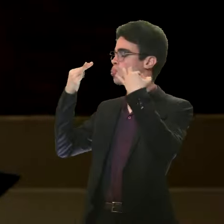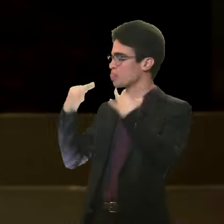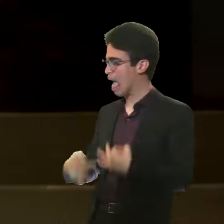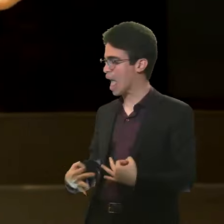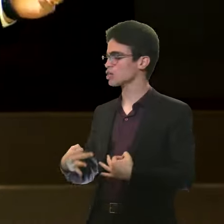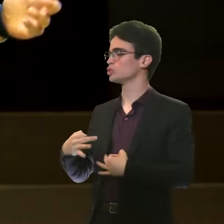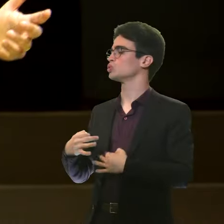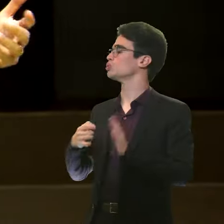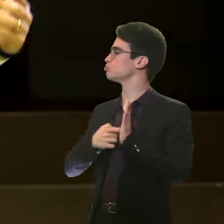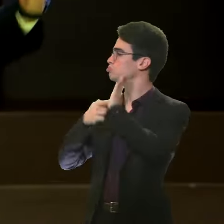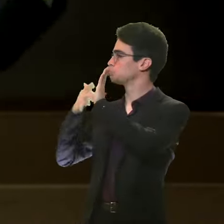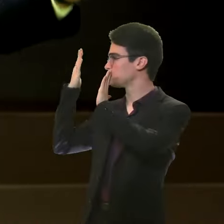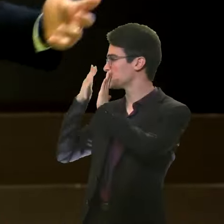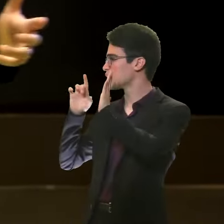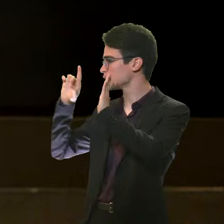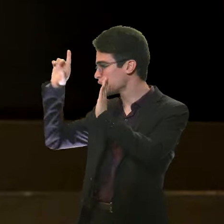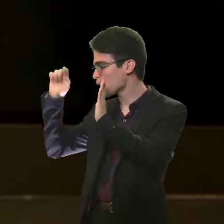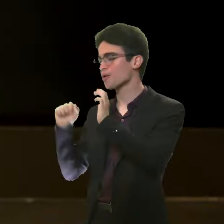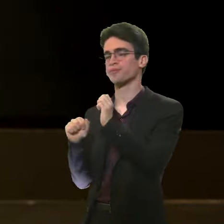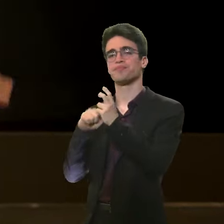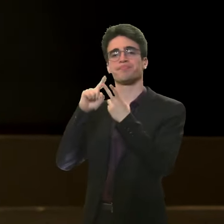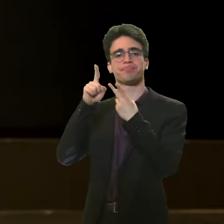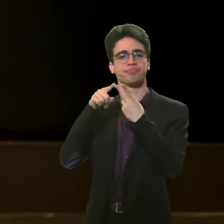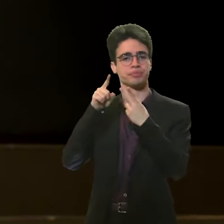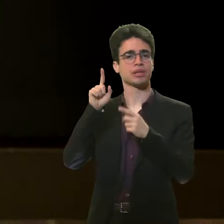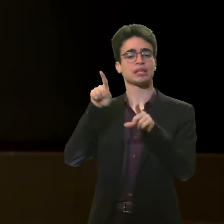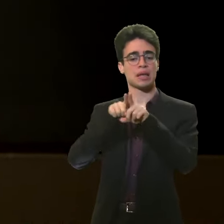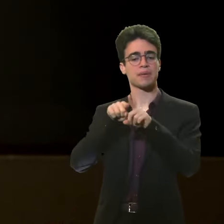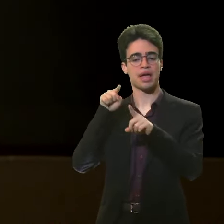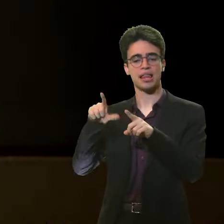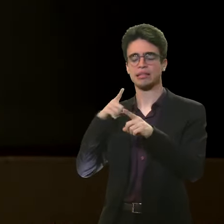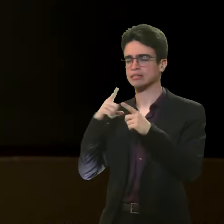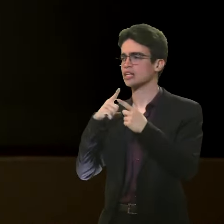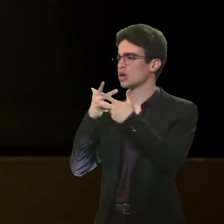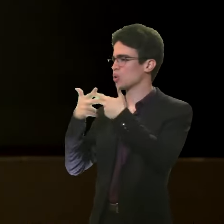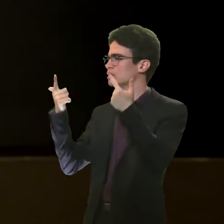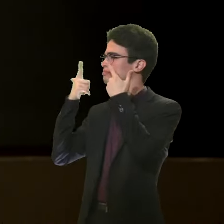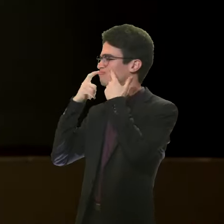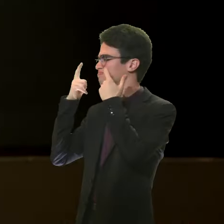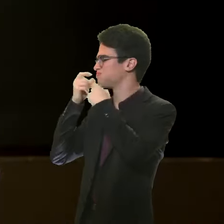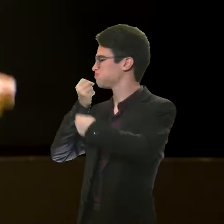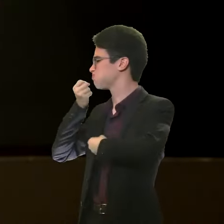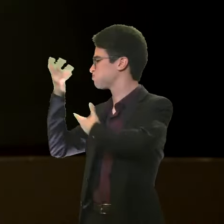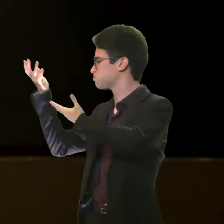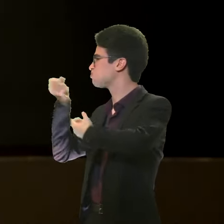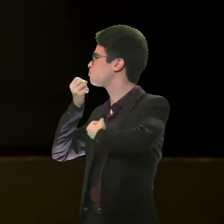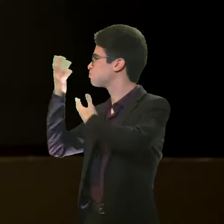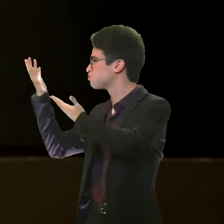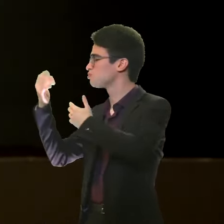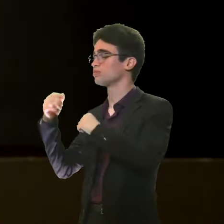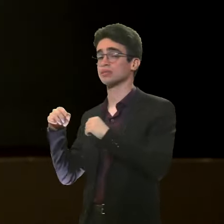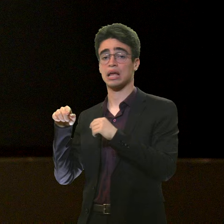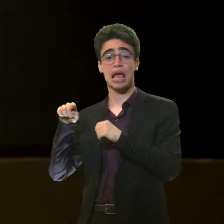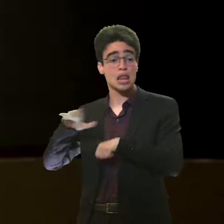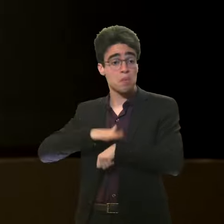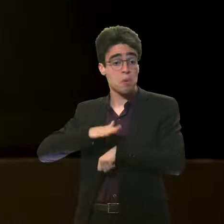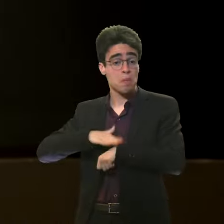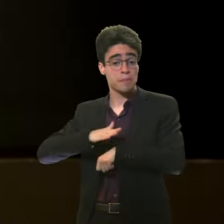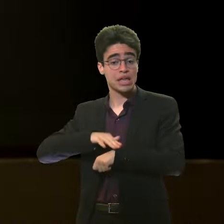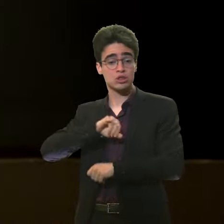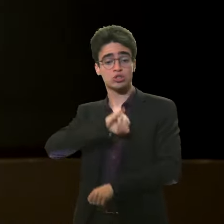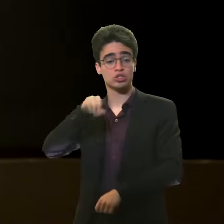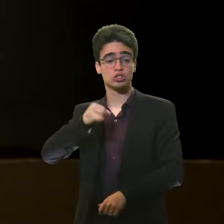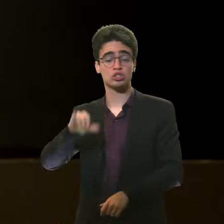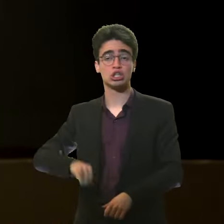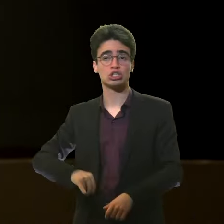ele trouxe as suas queixas e abriu seu coração diante de Deus. E naquele momento ele não falou como alguém que